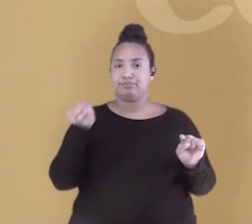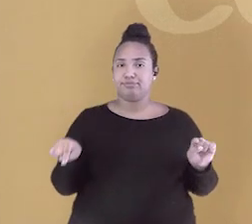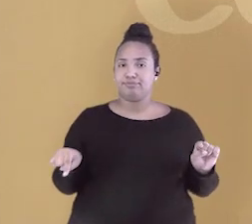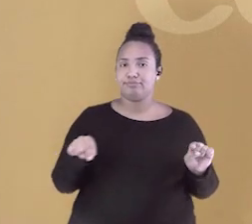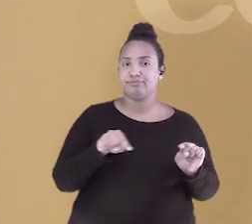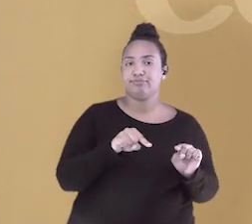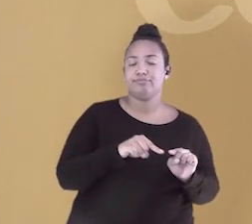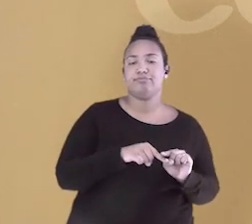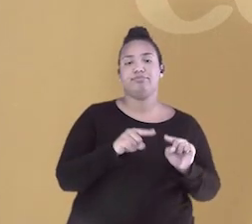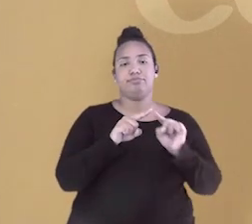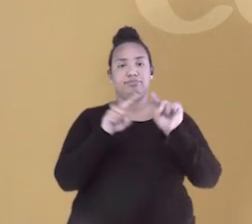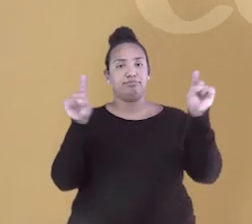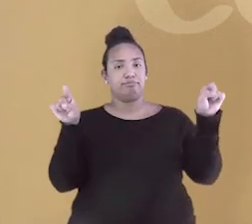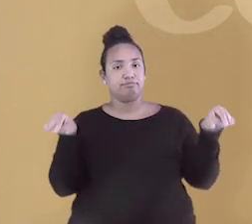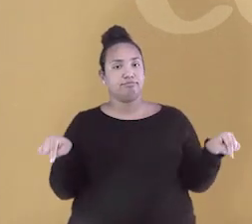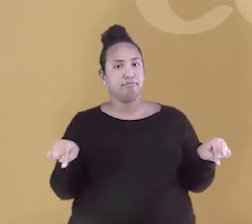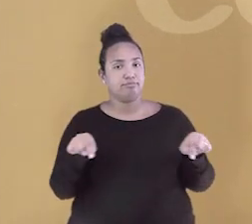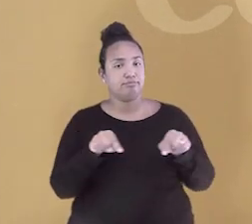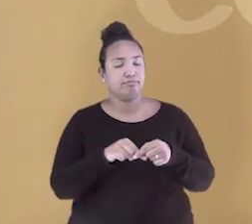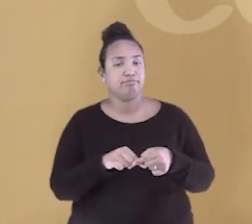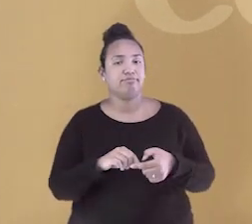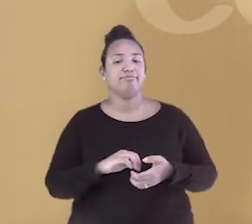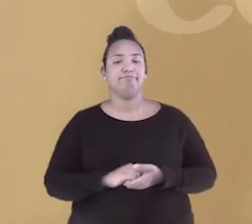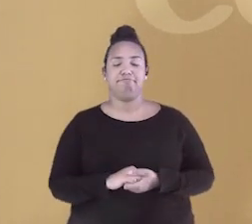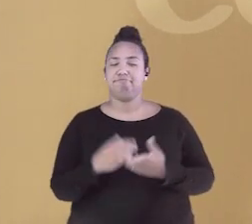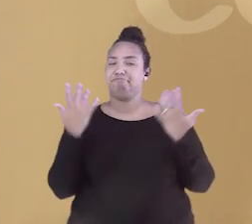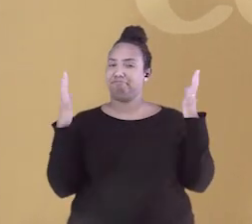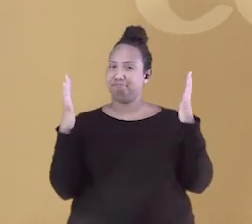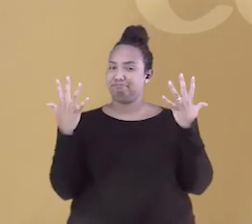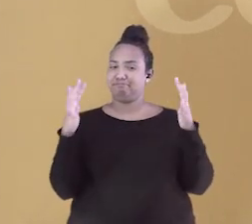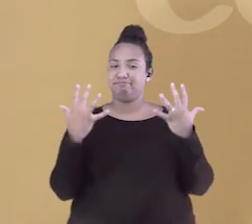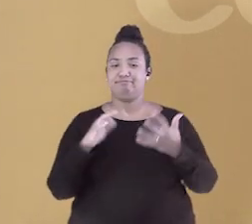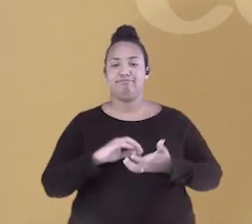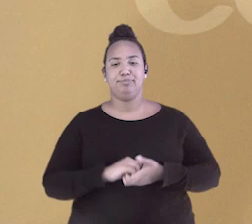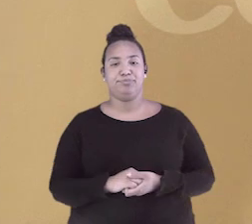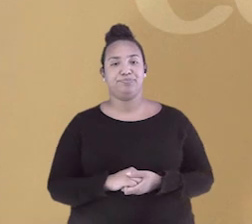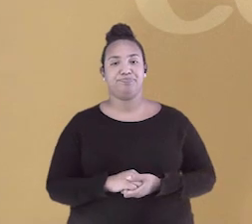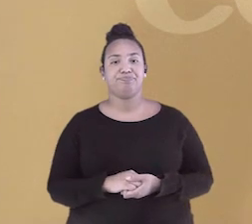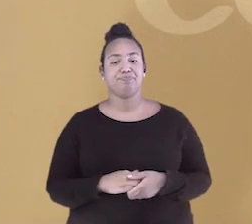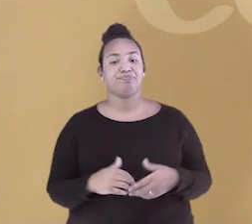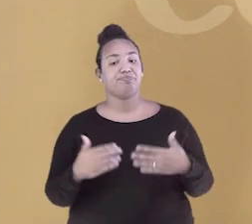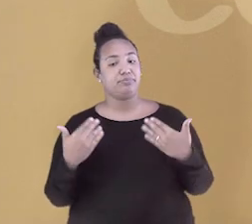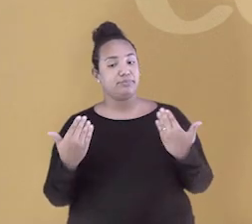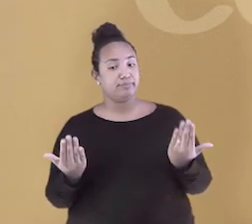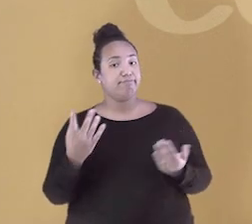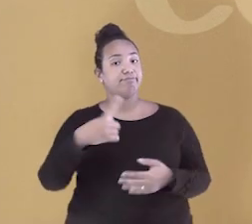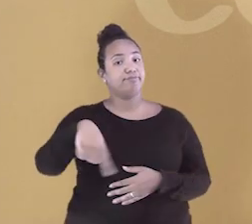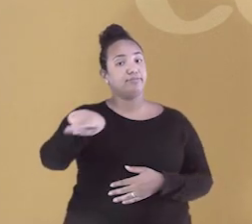triângulo ou de um retângulo, não é mesmo? Parabéns! Bem, como vocês